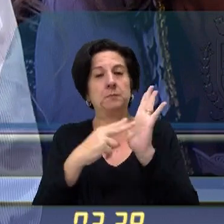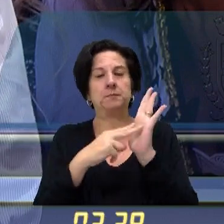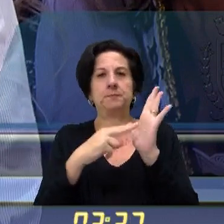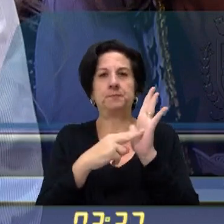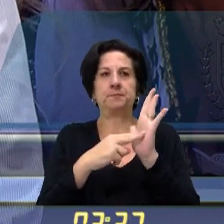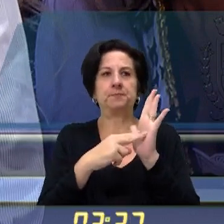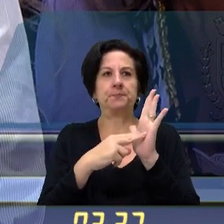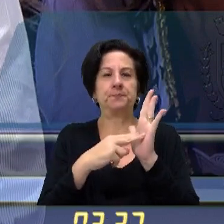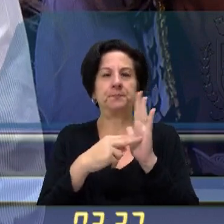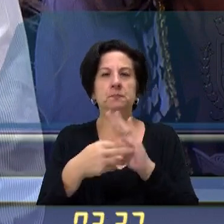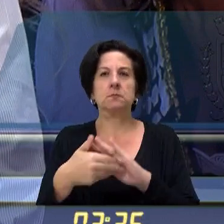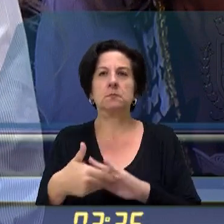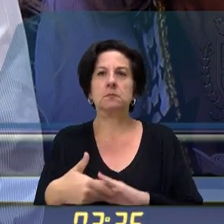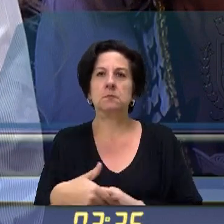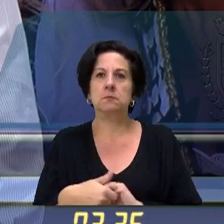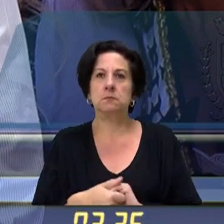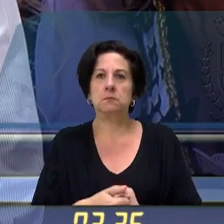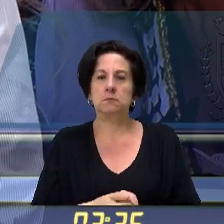atenção.